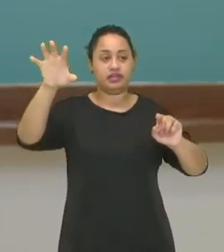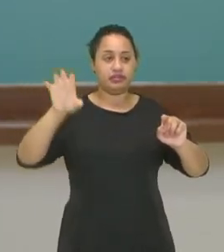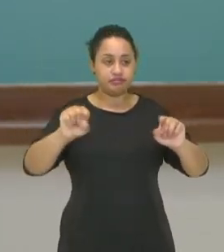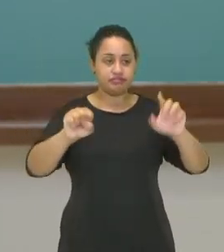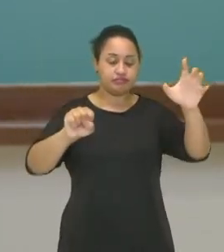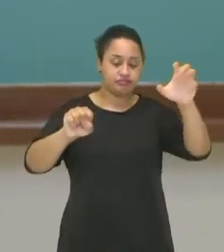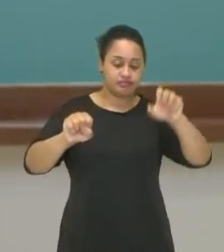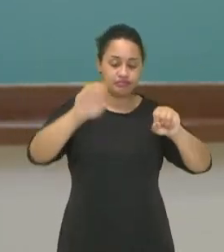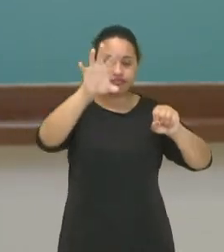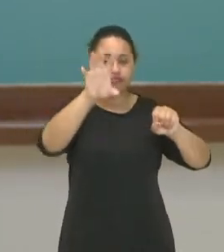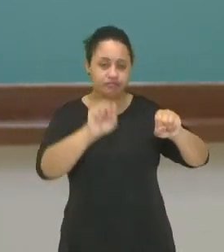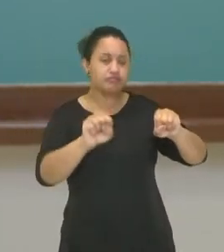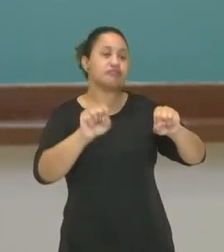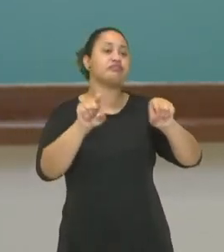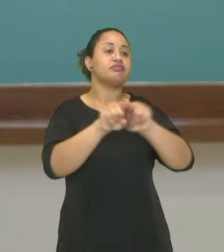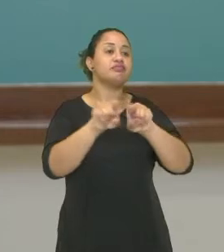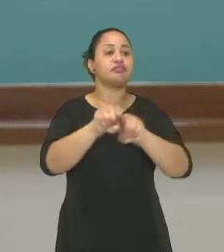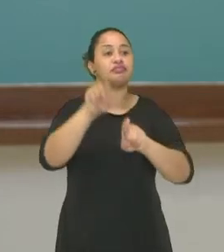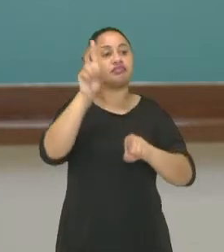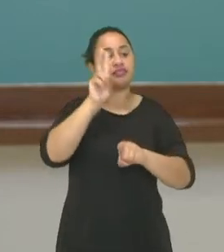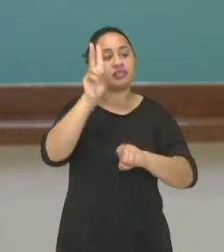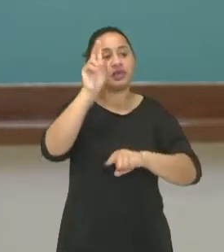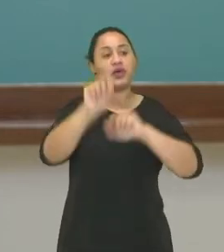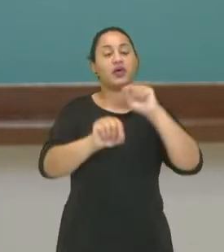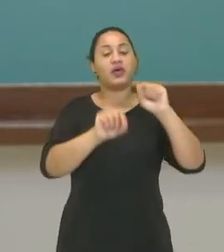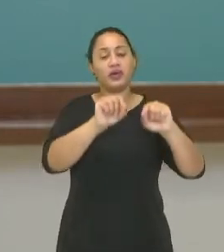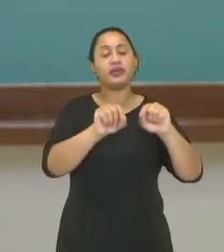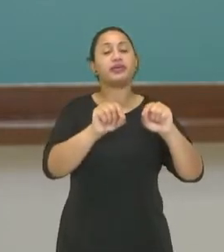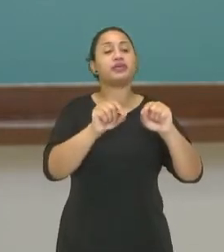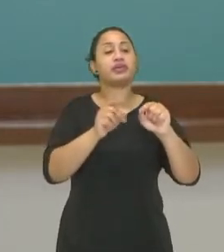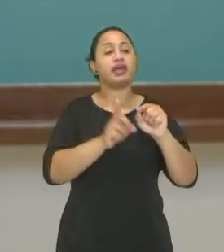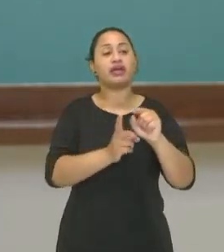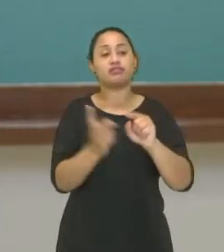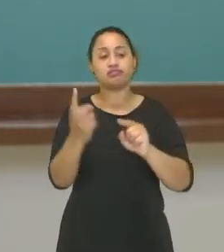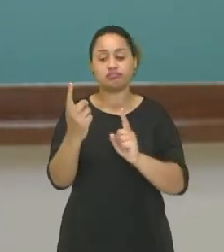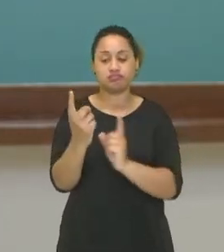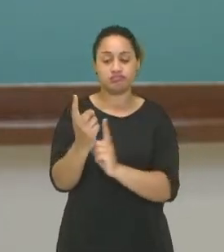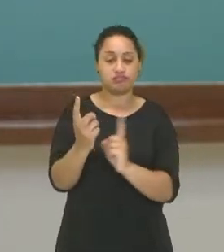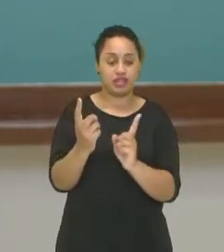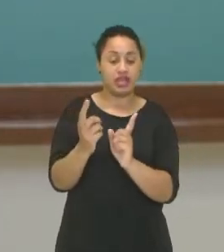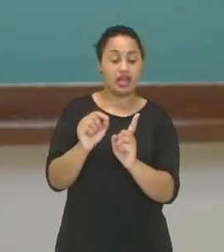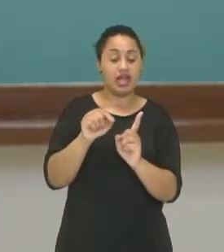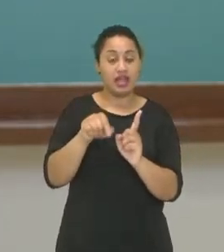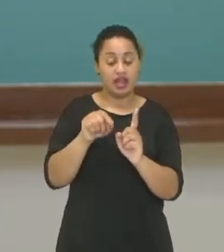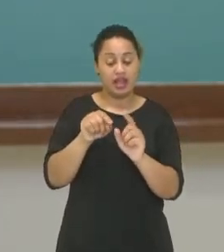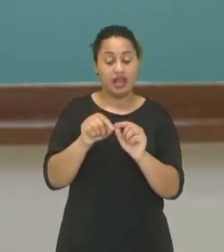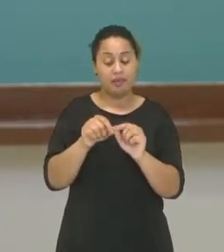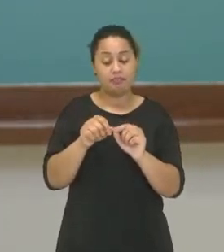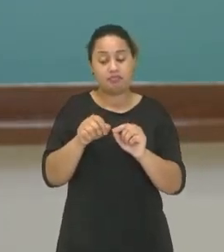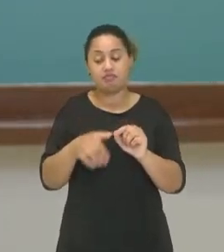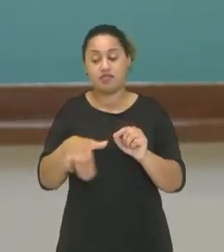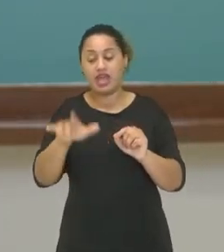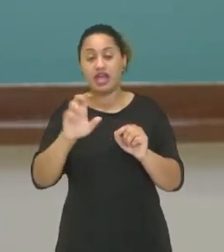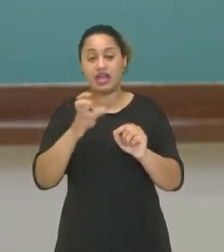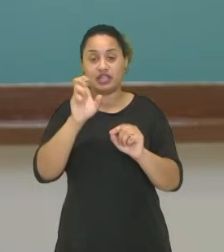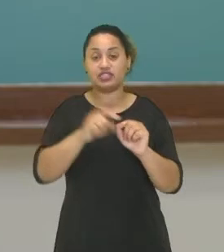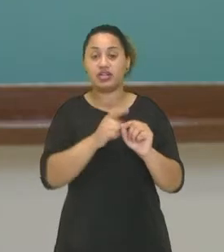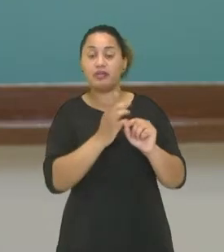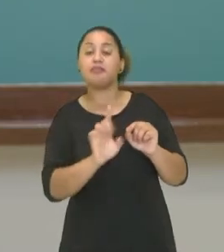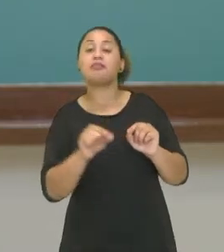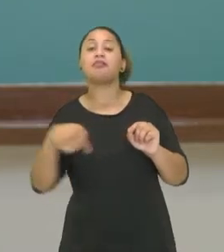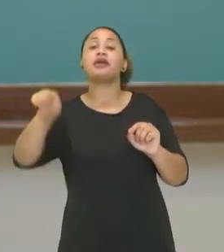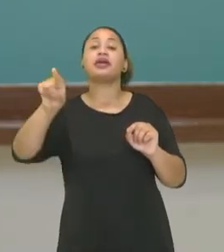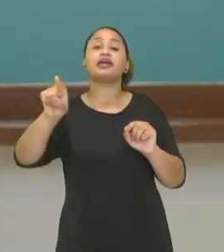primários. Vamos também relembrar que a questão do sentido da flecha sempre vai do nível que está passando energia para aquele que está recebendo,